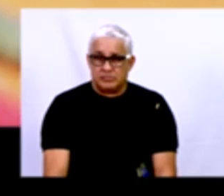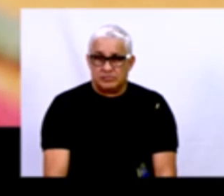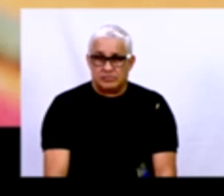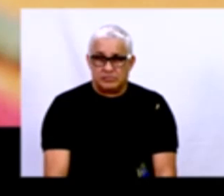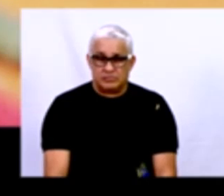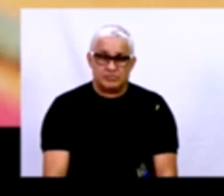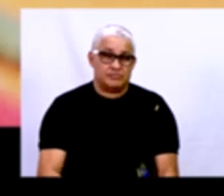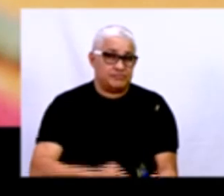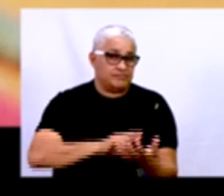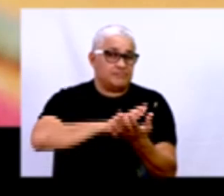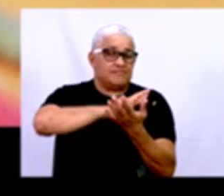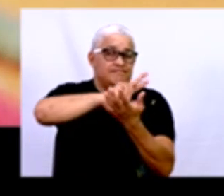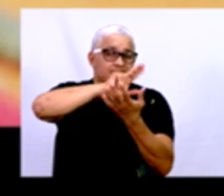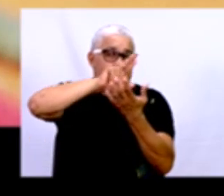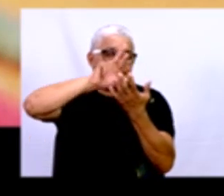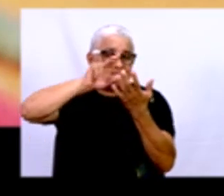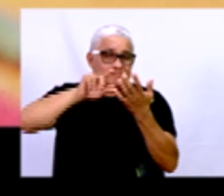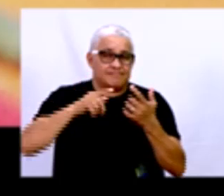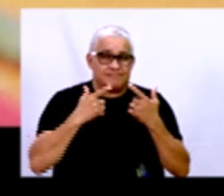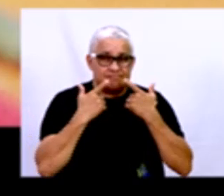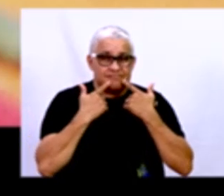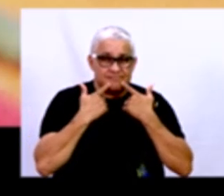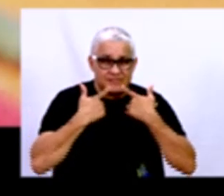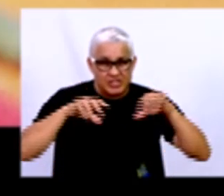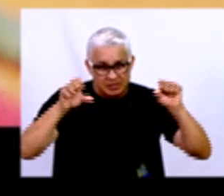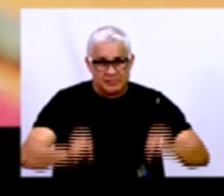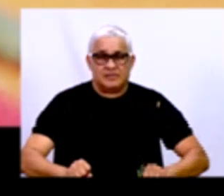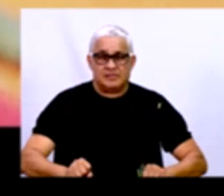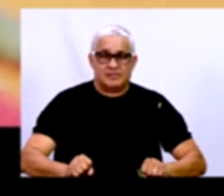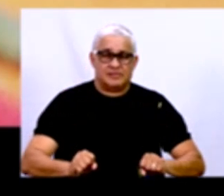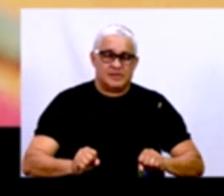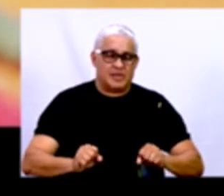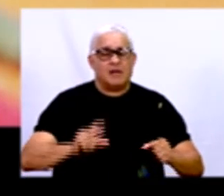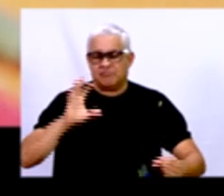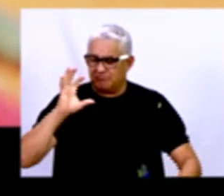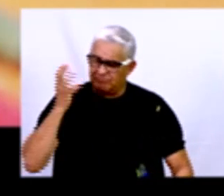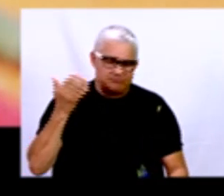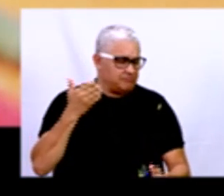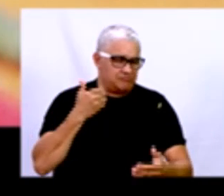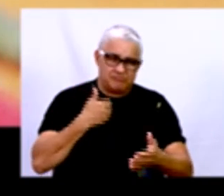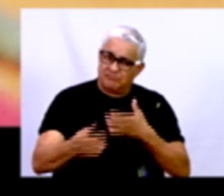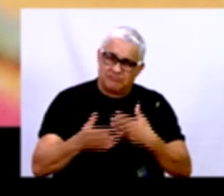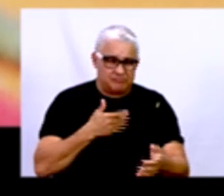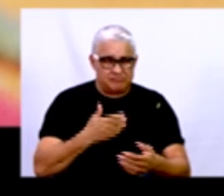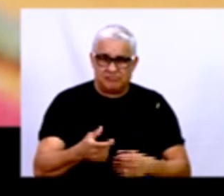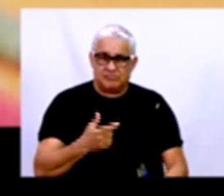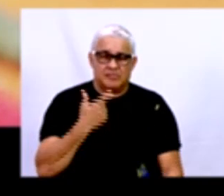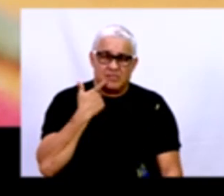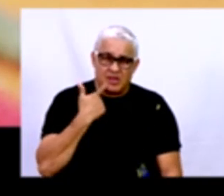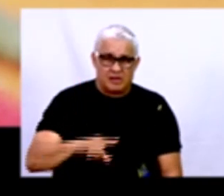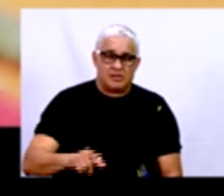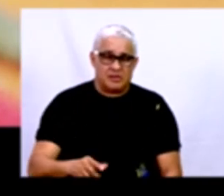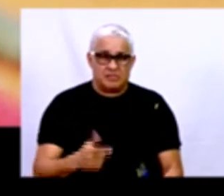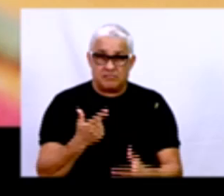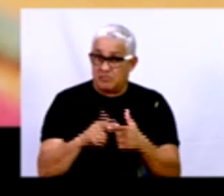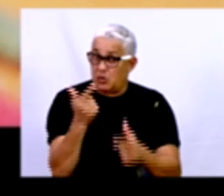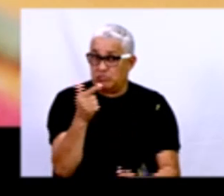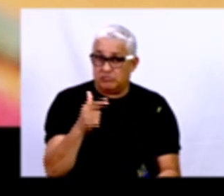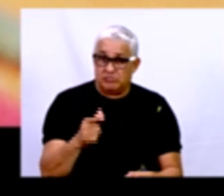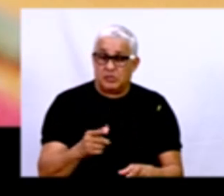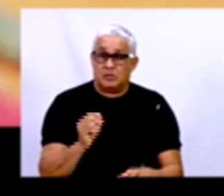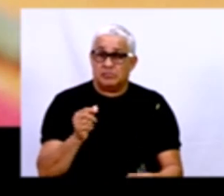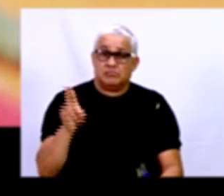As variações linguísticas são inevitáveis em qualquer idioma. Isso não é problema. O problema é não saber utilizar